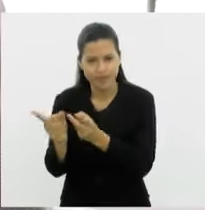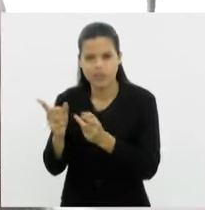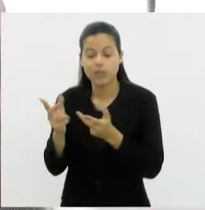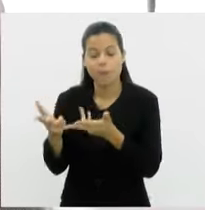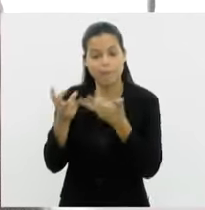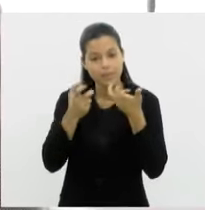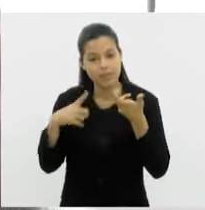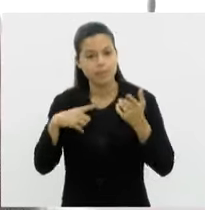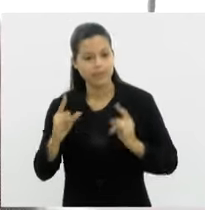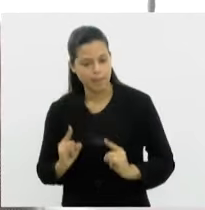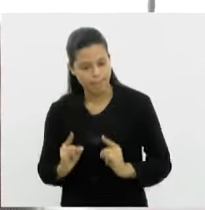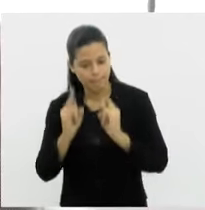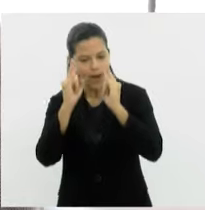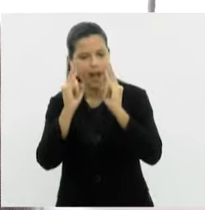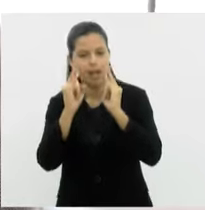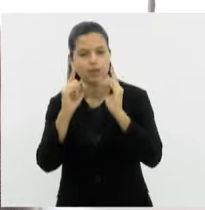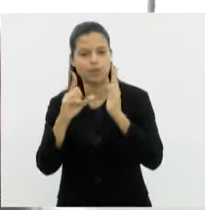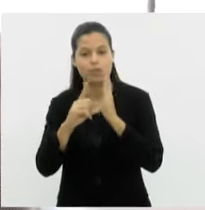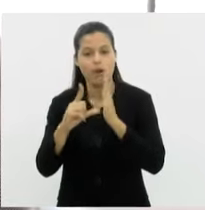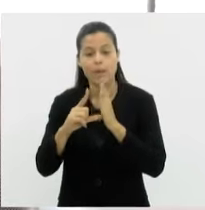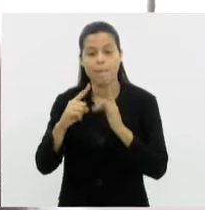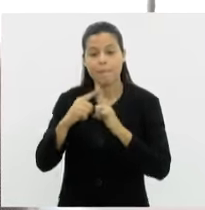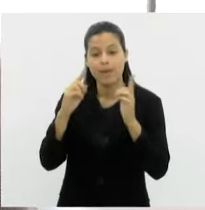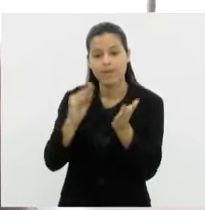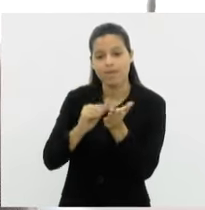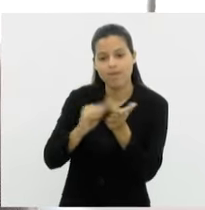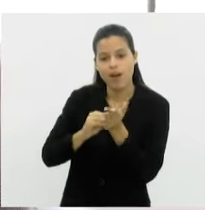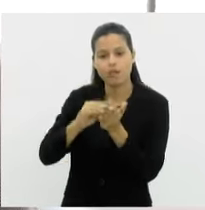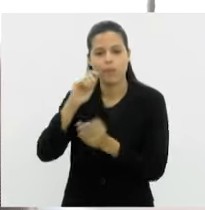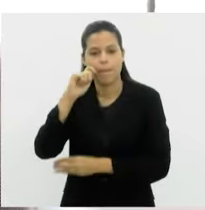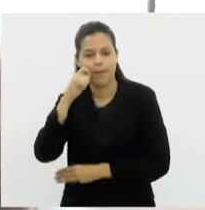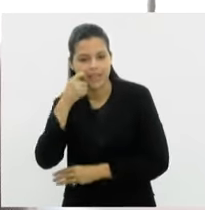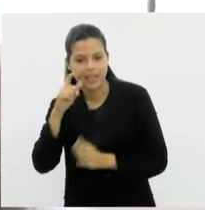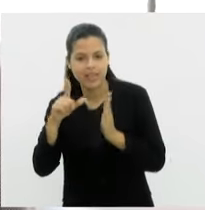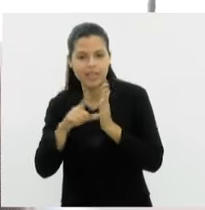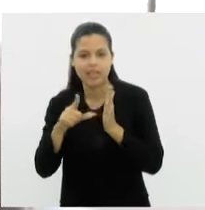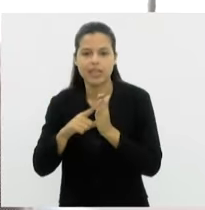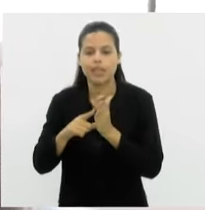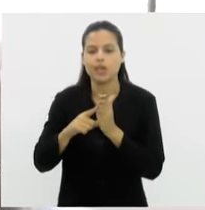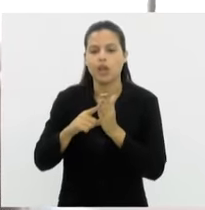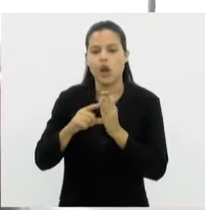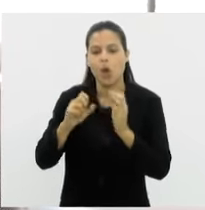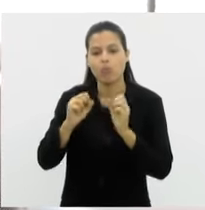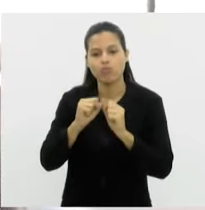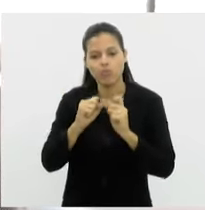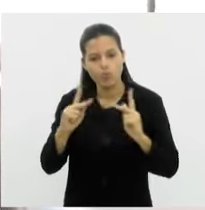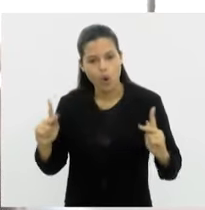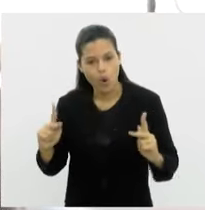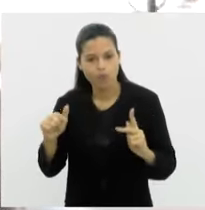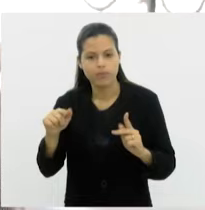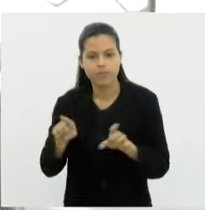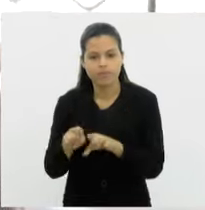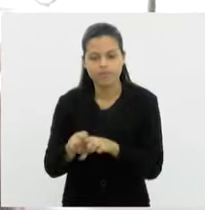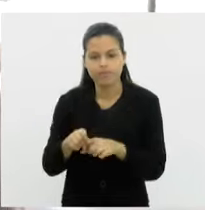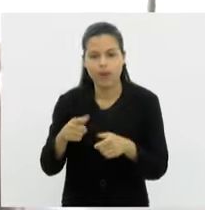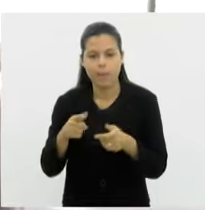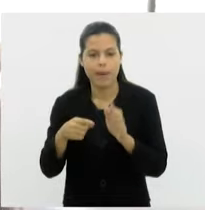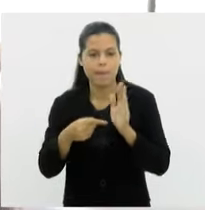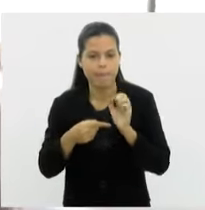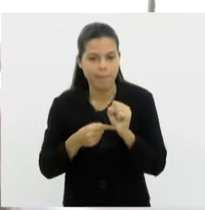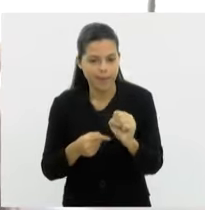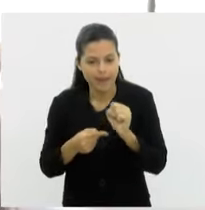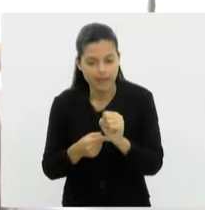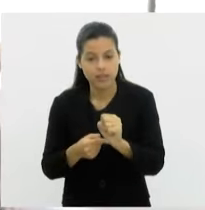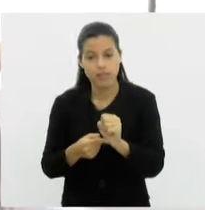comerciais, mas não existe, por exemplo, uma padaria, um shopping, um pequeno mercado. É, esse diálogo também foi feito junto com empresários para